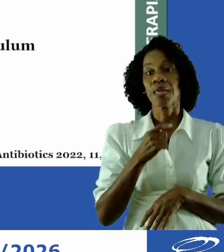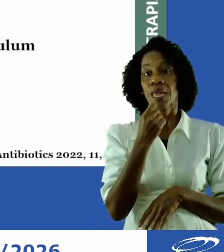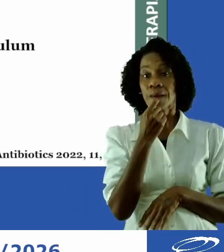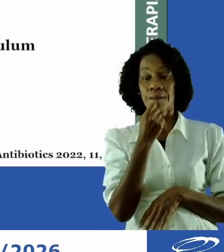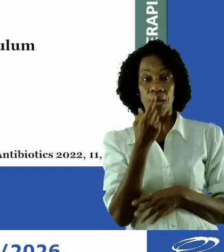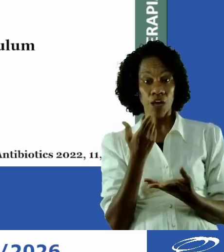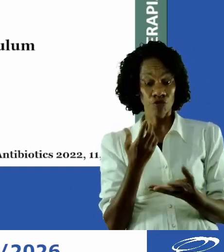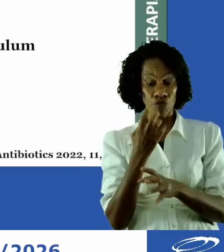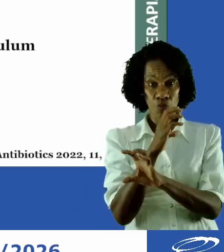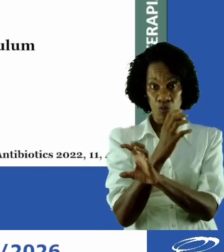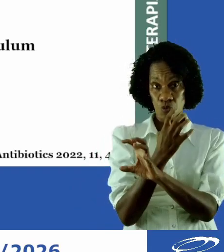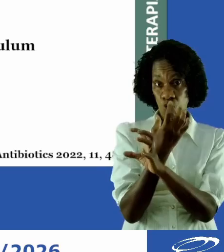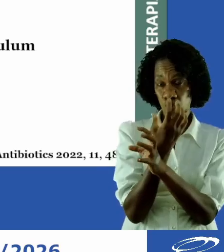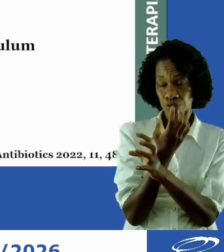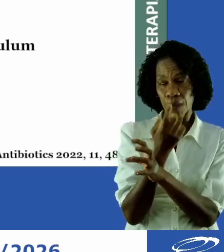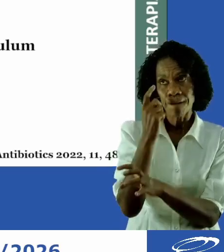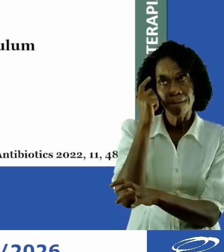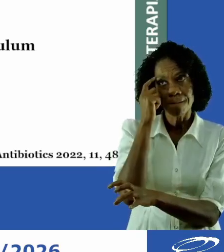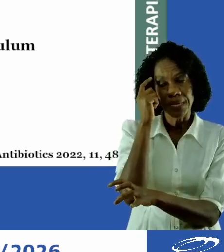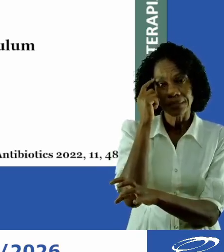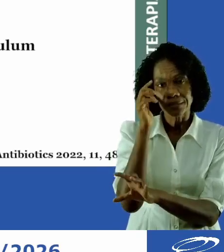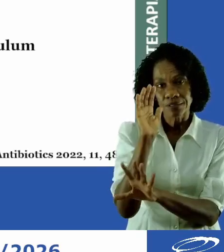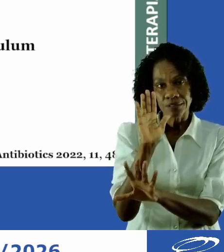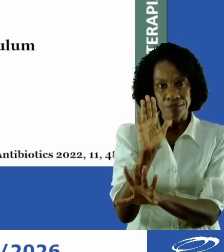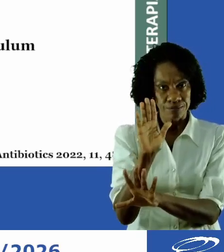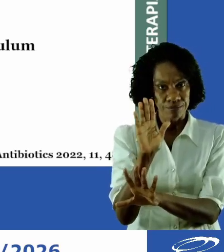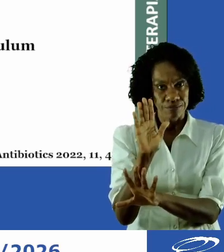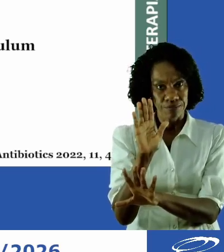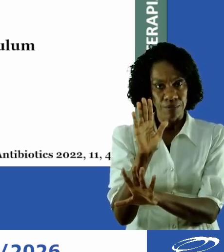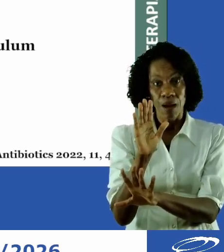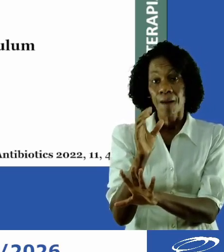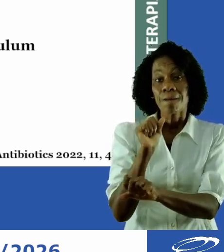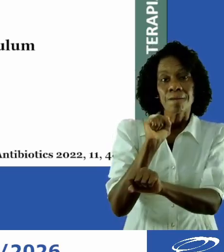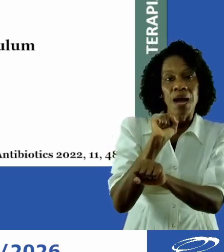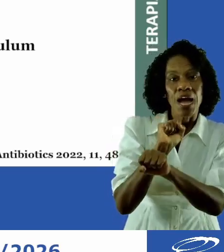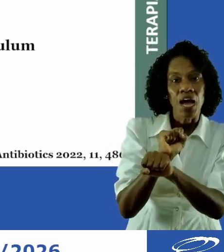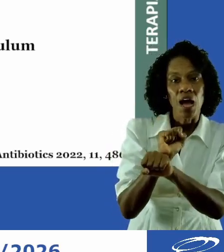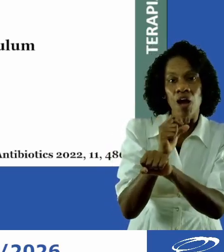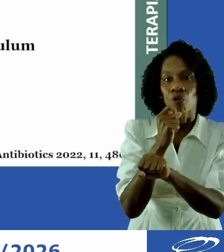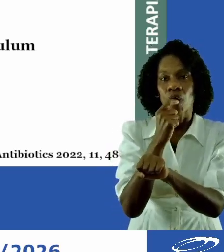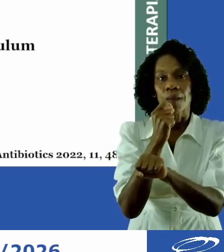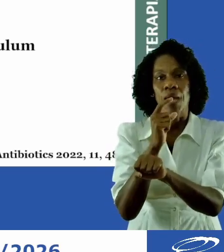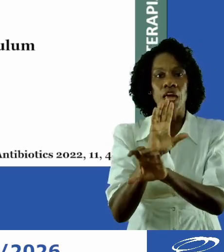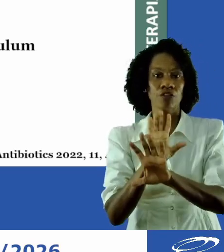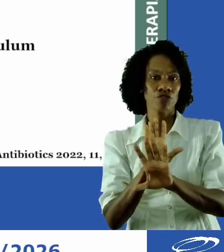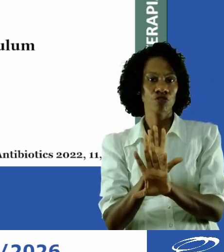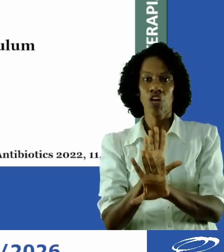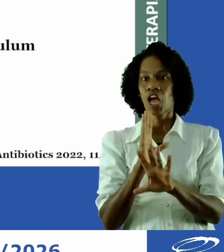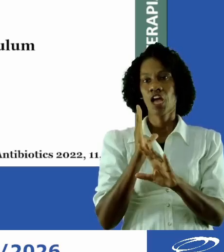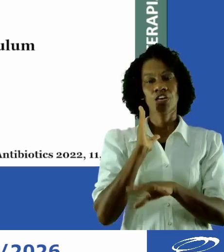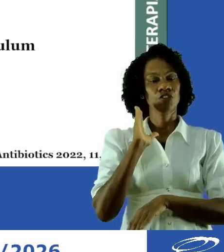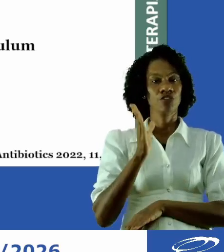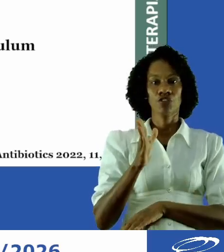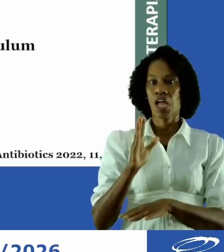no osso. Pensem dessa forma, não para o antibiótico somente resolver o problema da bactéria no sangue,